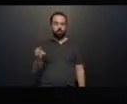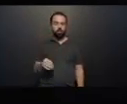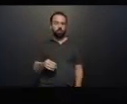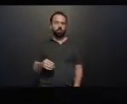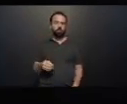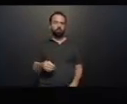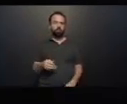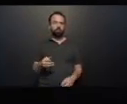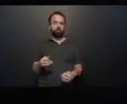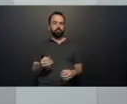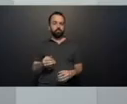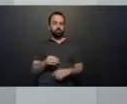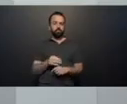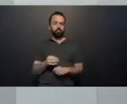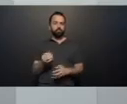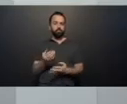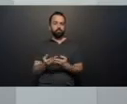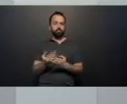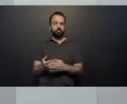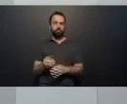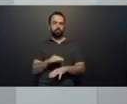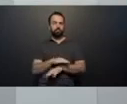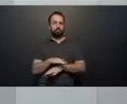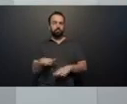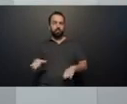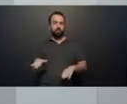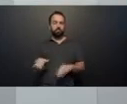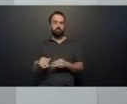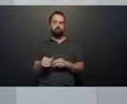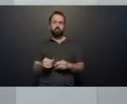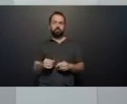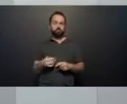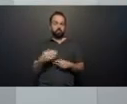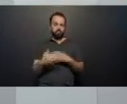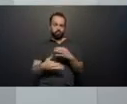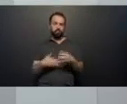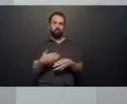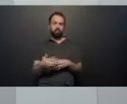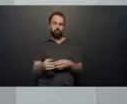Pessoal, a aula de hoje foi essa. Na próxima aula, nós